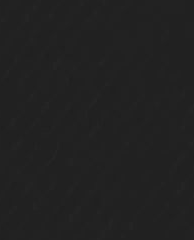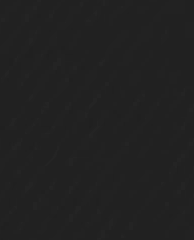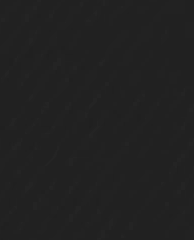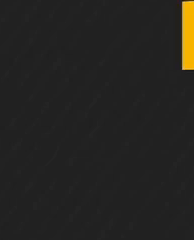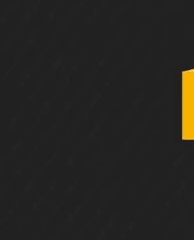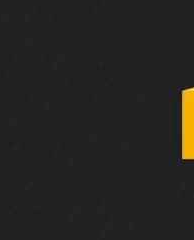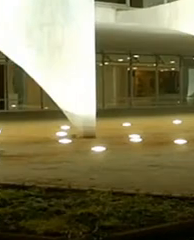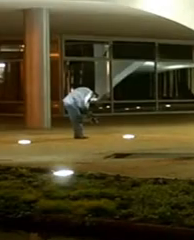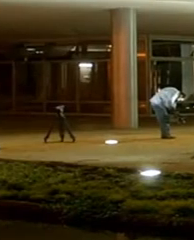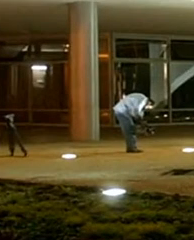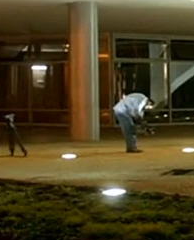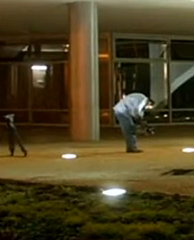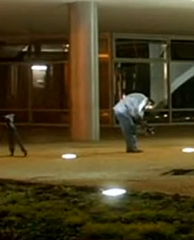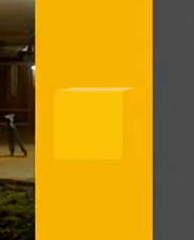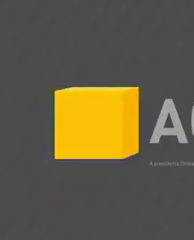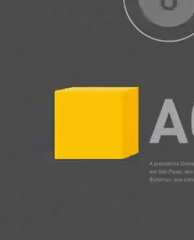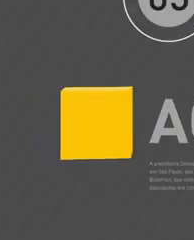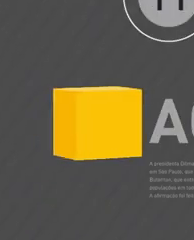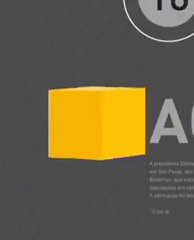o